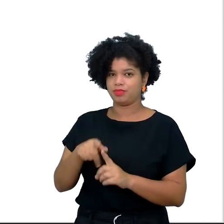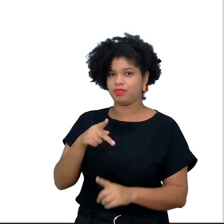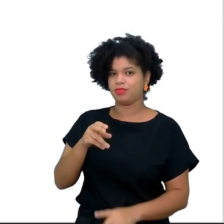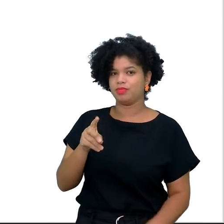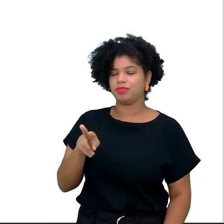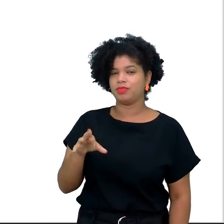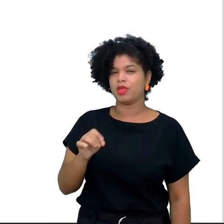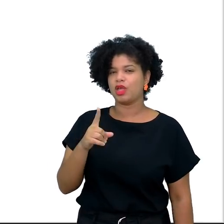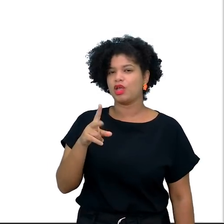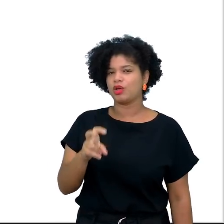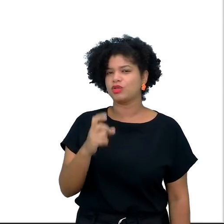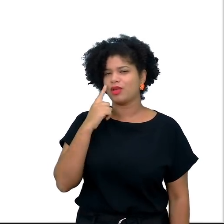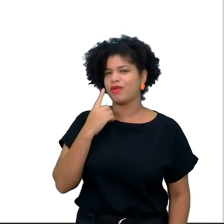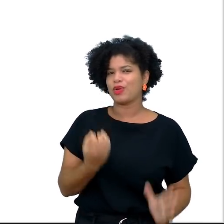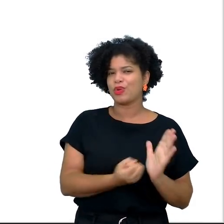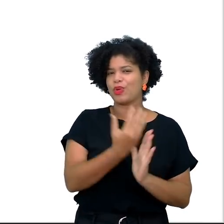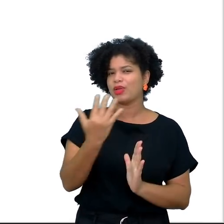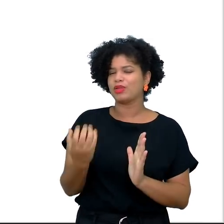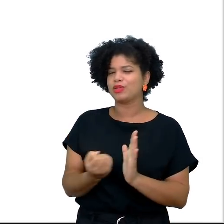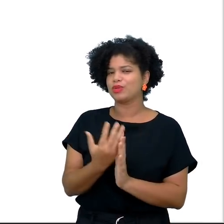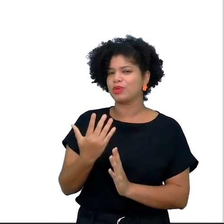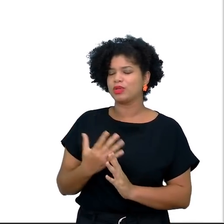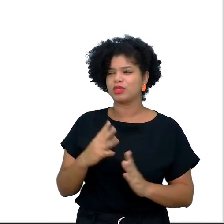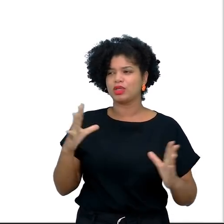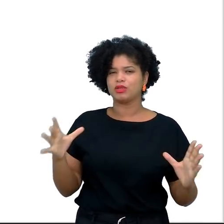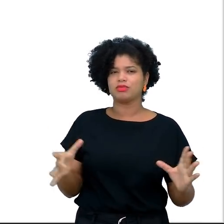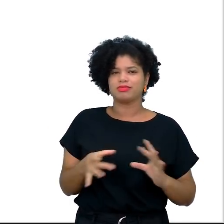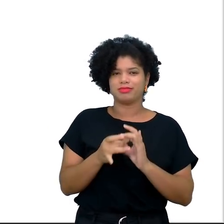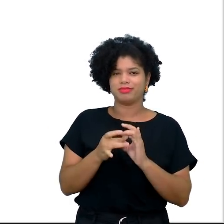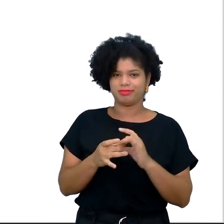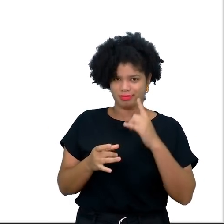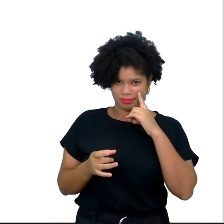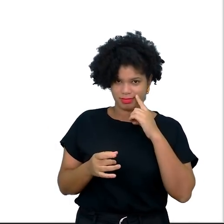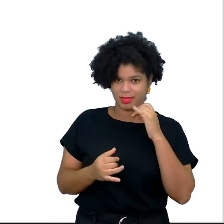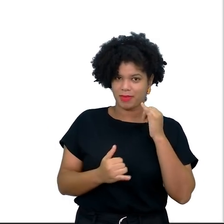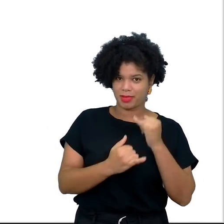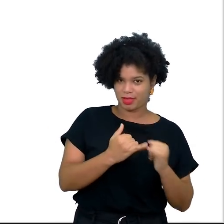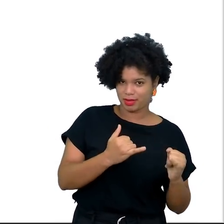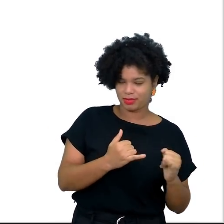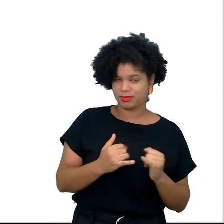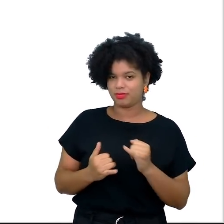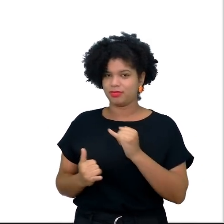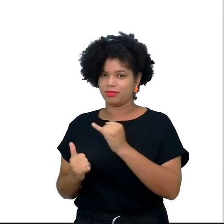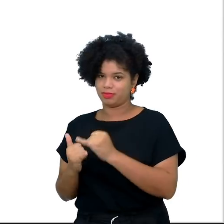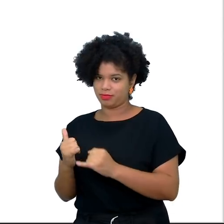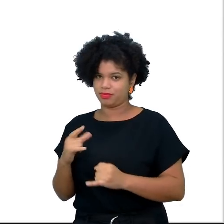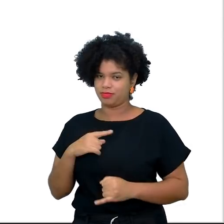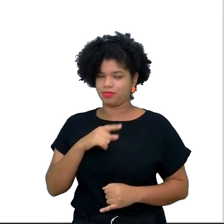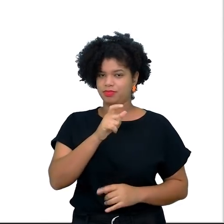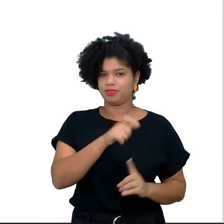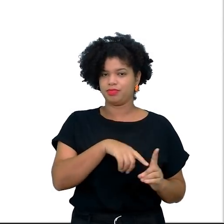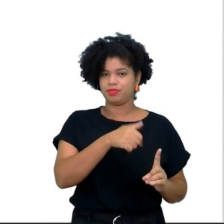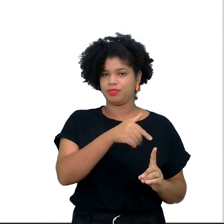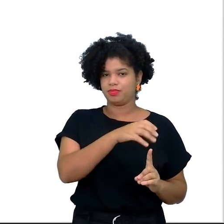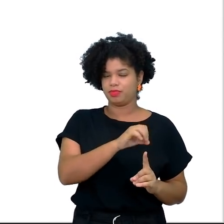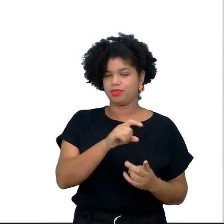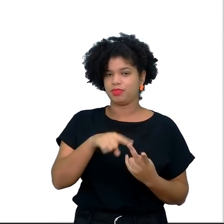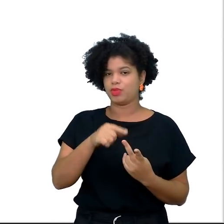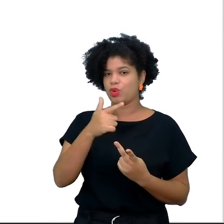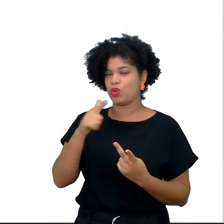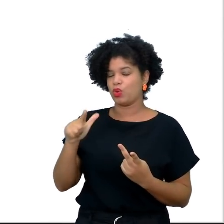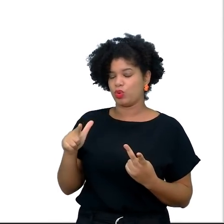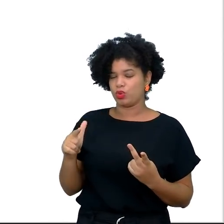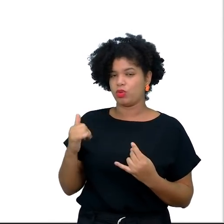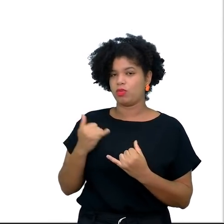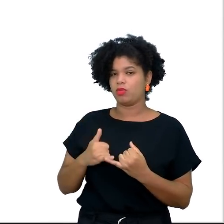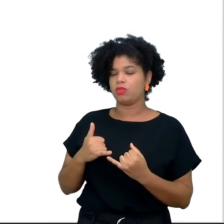quantas figurinhas tem os dois juntos? Aqui nós temos as partes, né? Nós temos a parte 10 e a